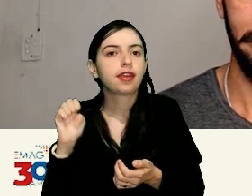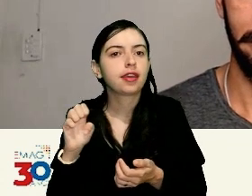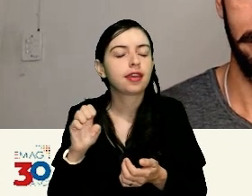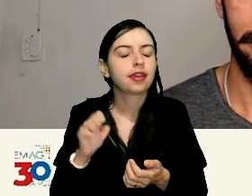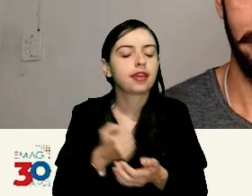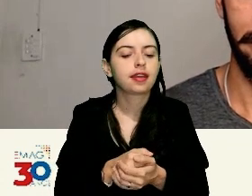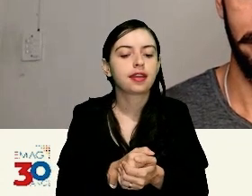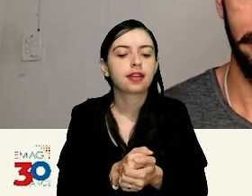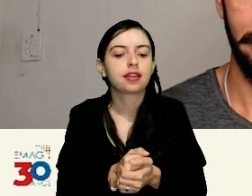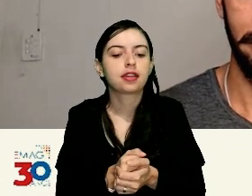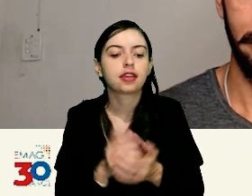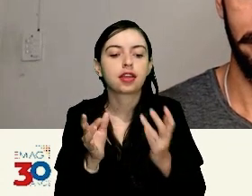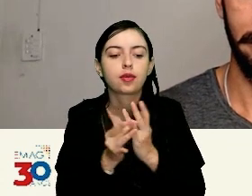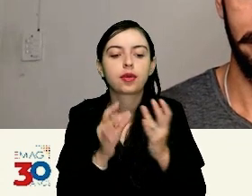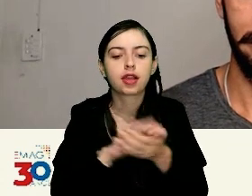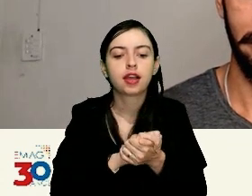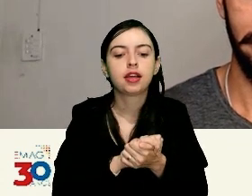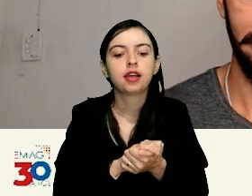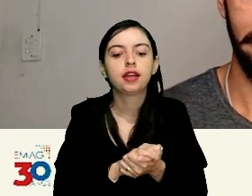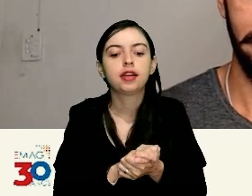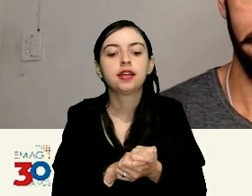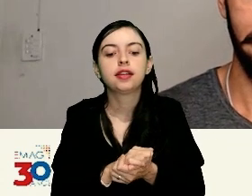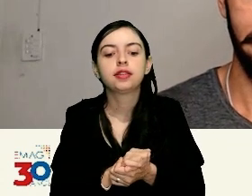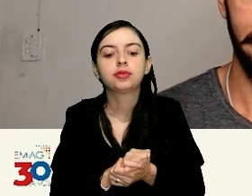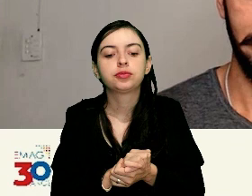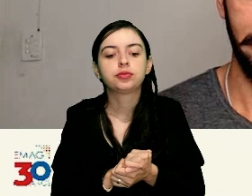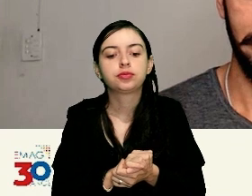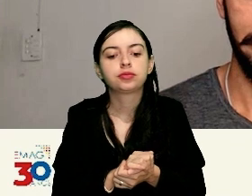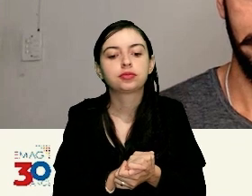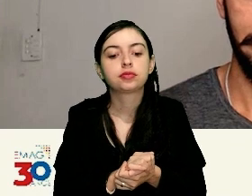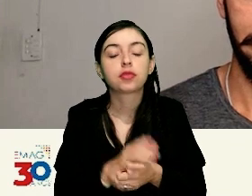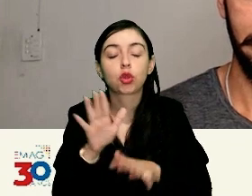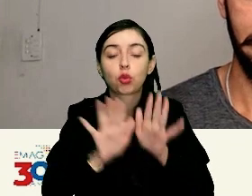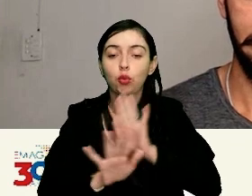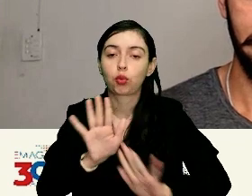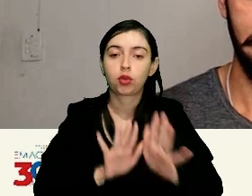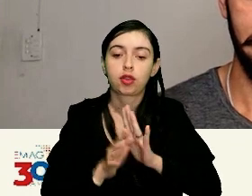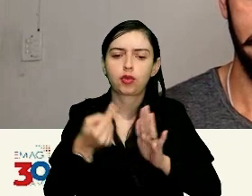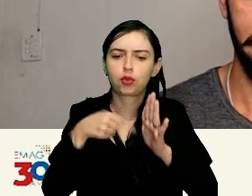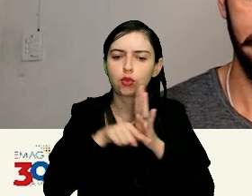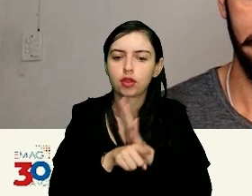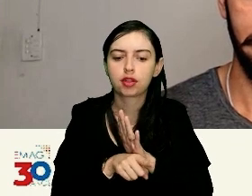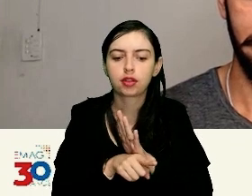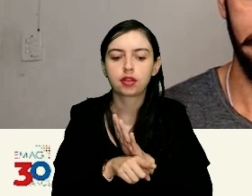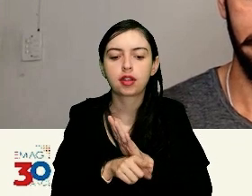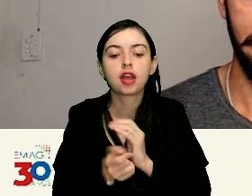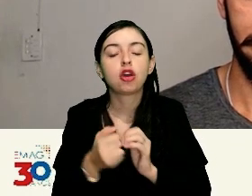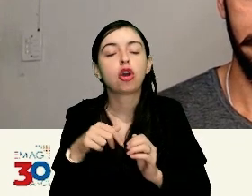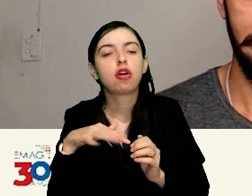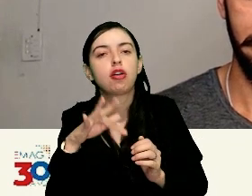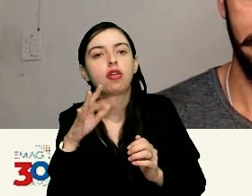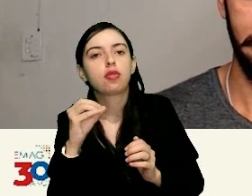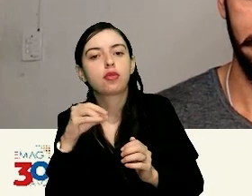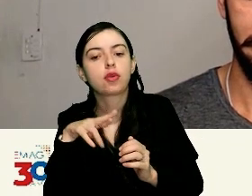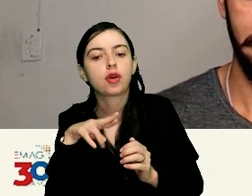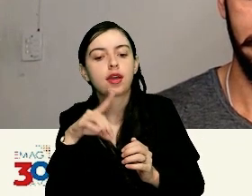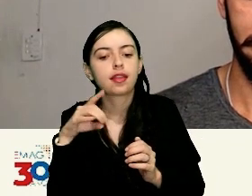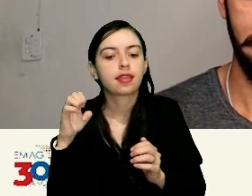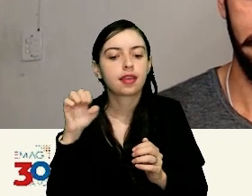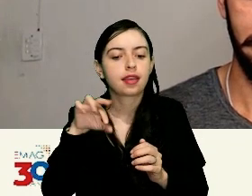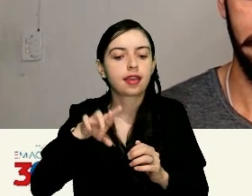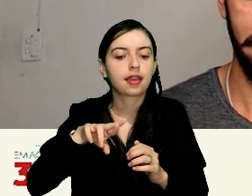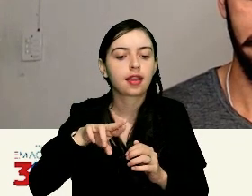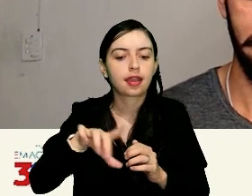parentalidades, masculinidades e economia do cuidado. Fundador da For Daddy, consultoria voltada à equidade de gênero,